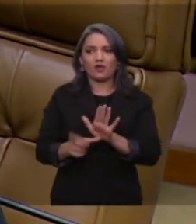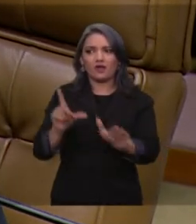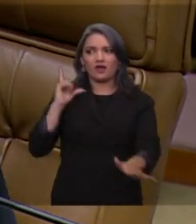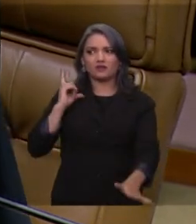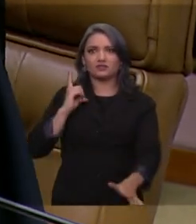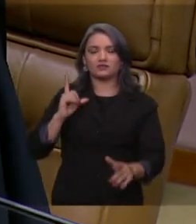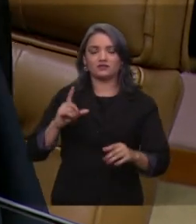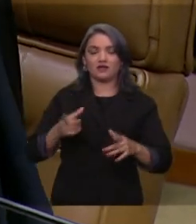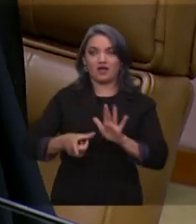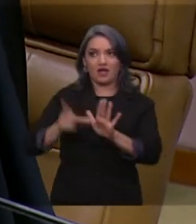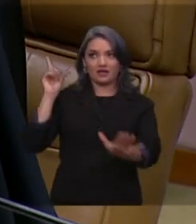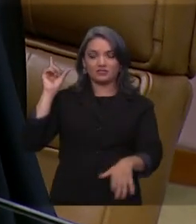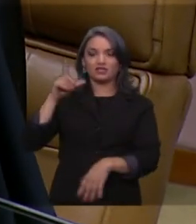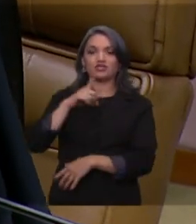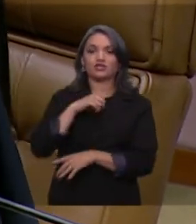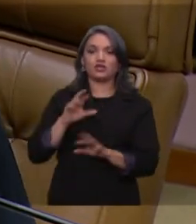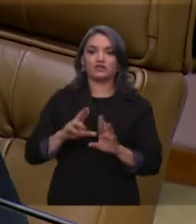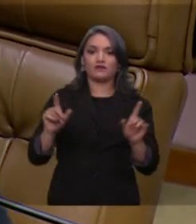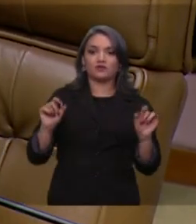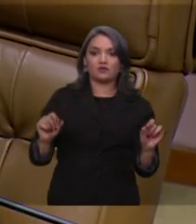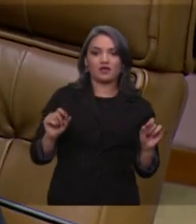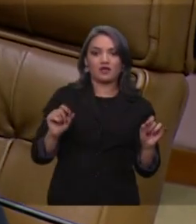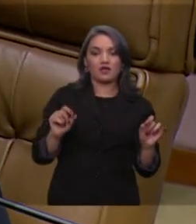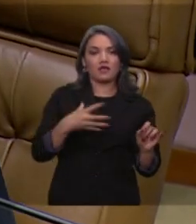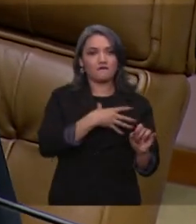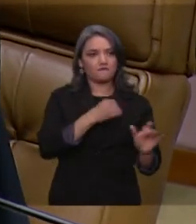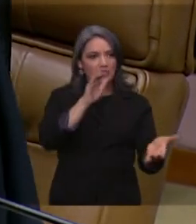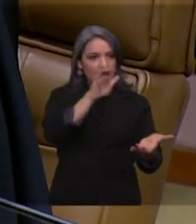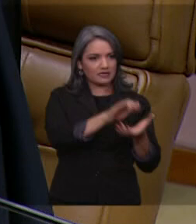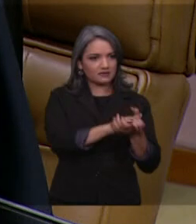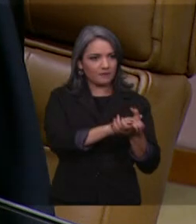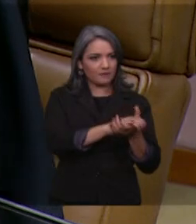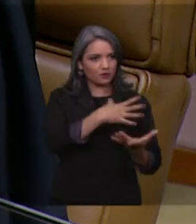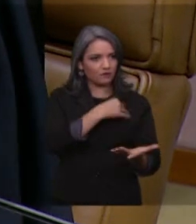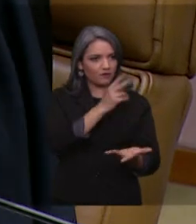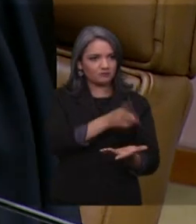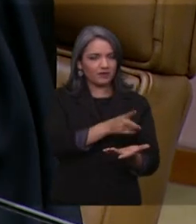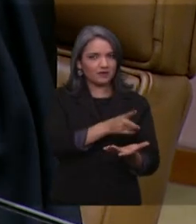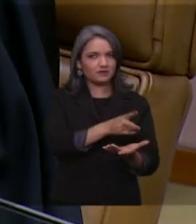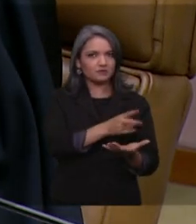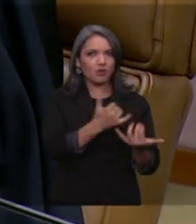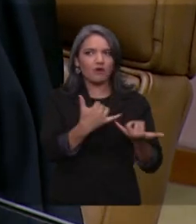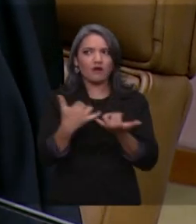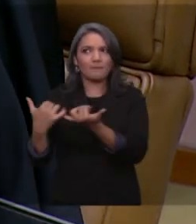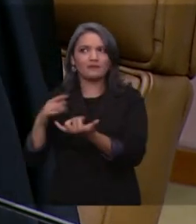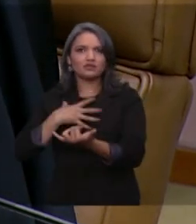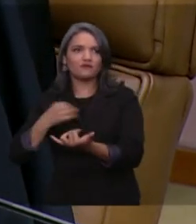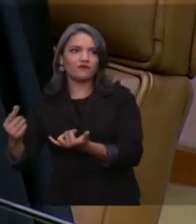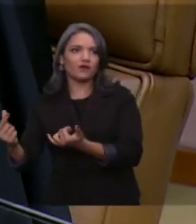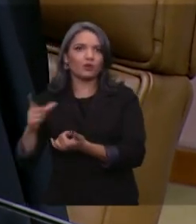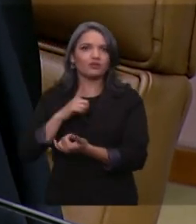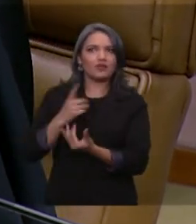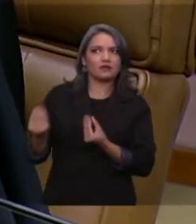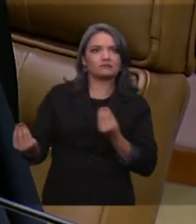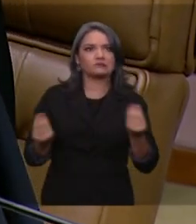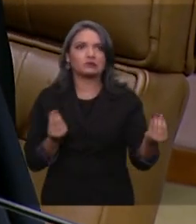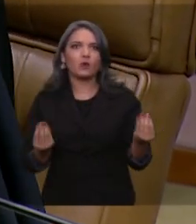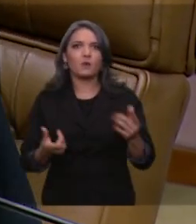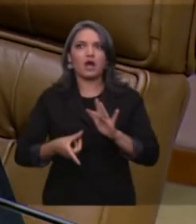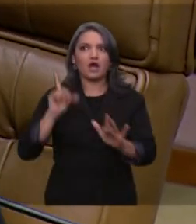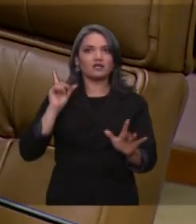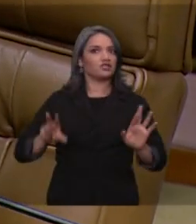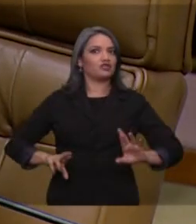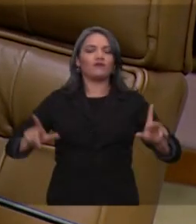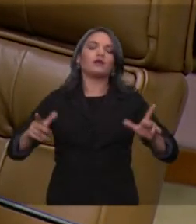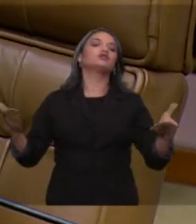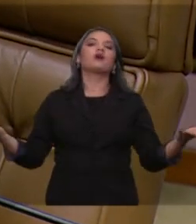filhos no casamento, fora do casamento. Houve um tratamento, eu diria,